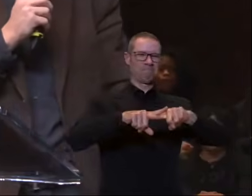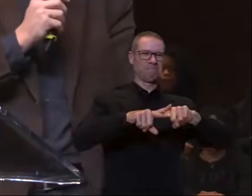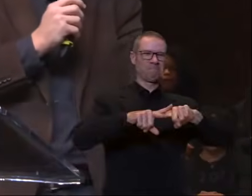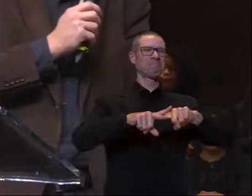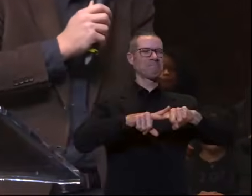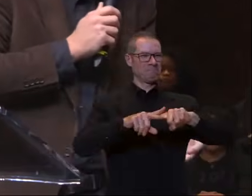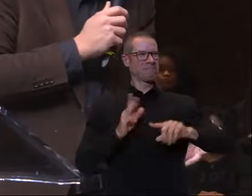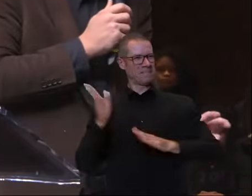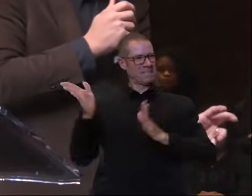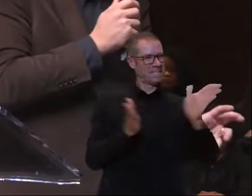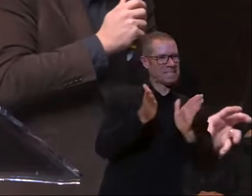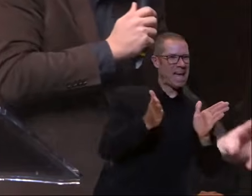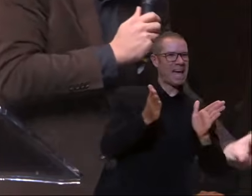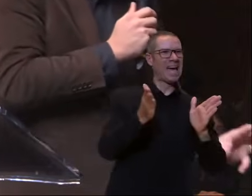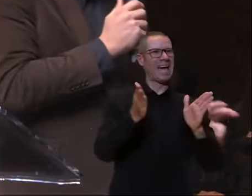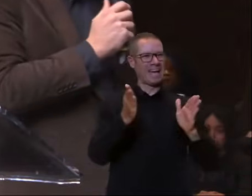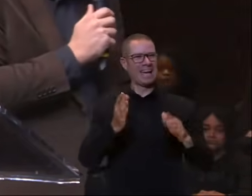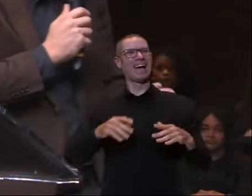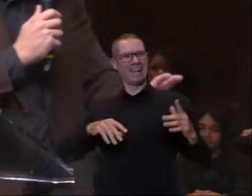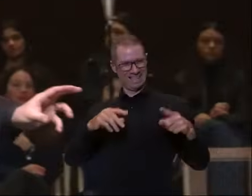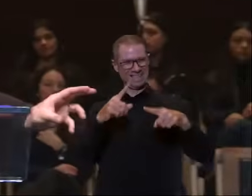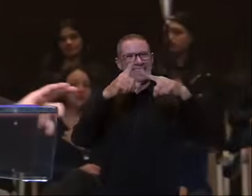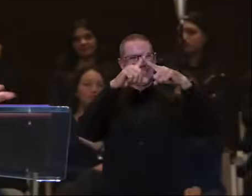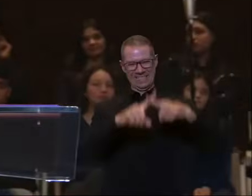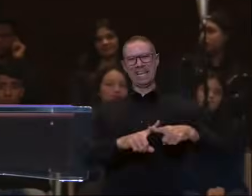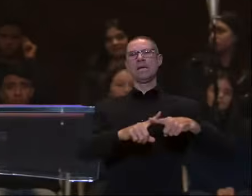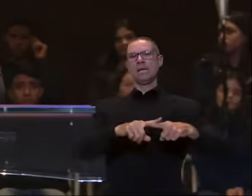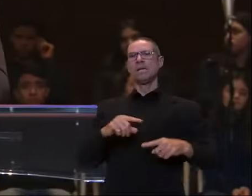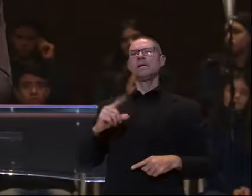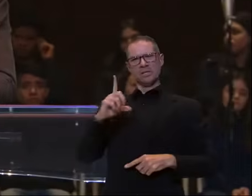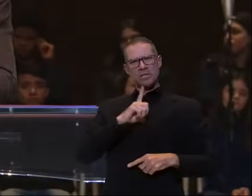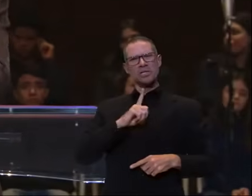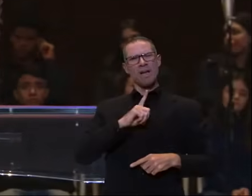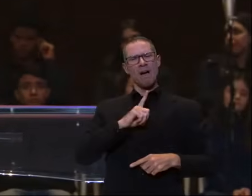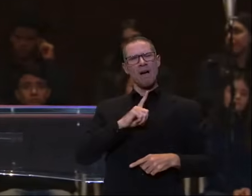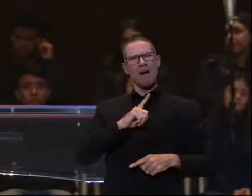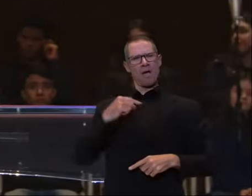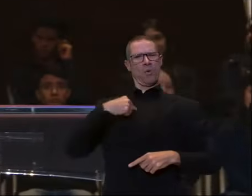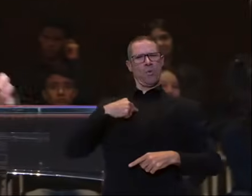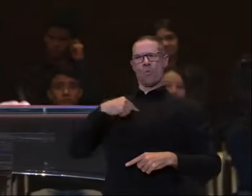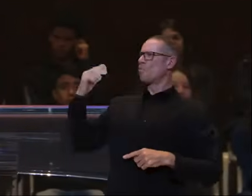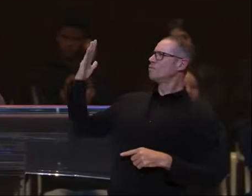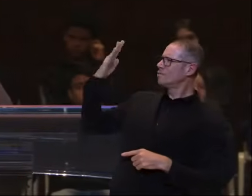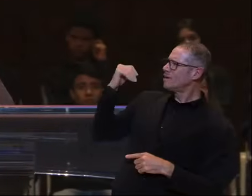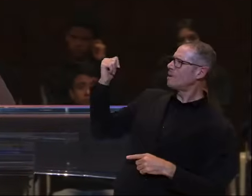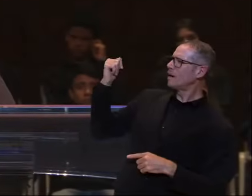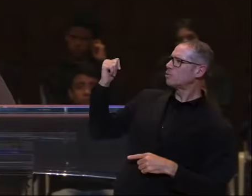da ansiedade para receber aquela ligação. Será que eu tinha sido convocado?